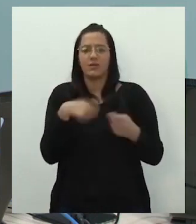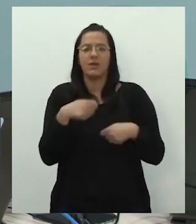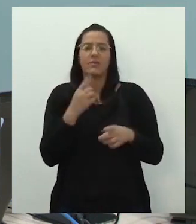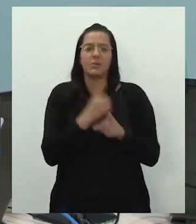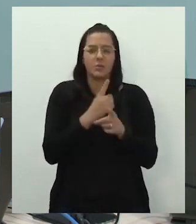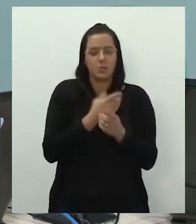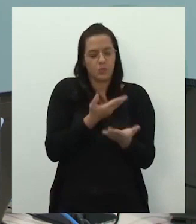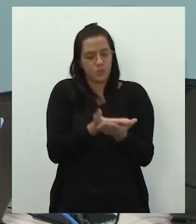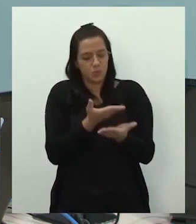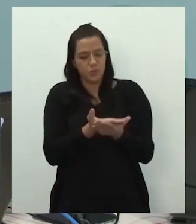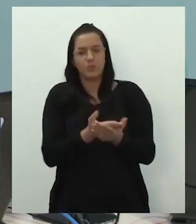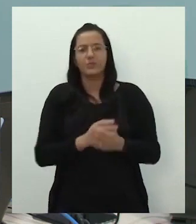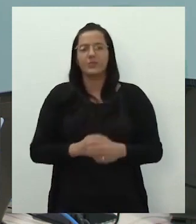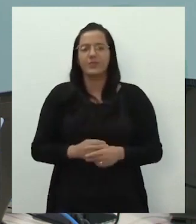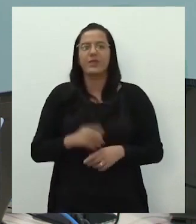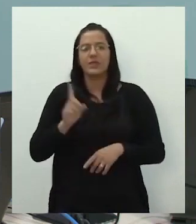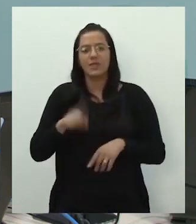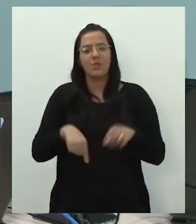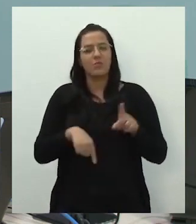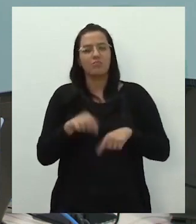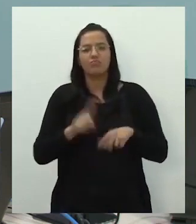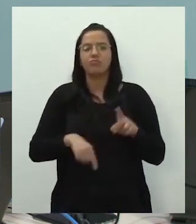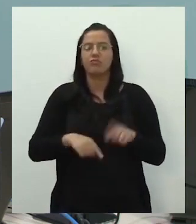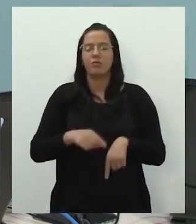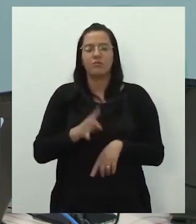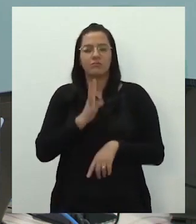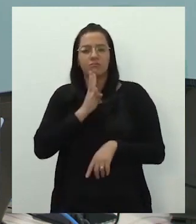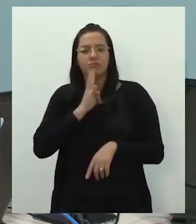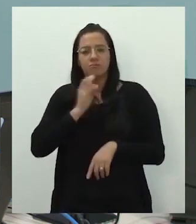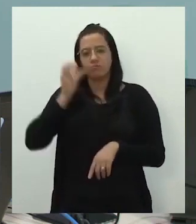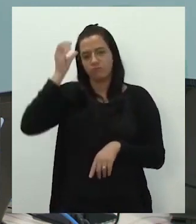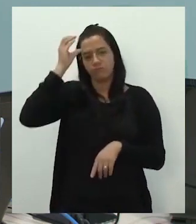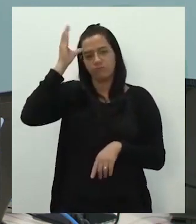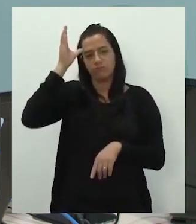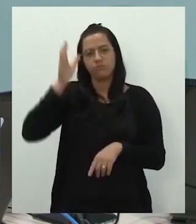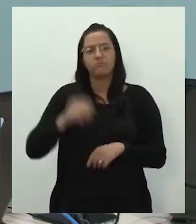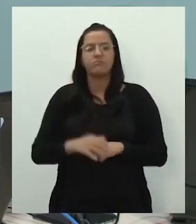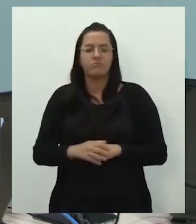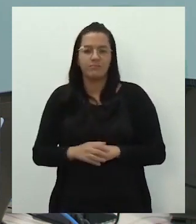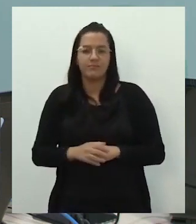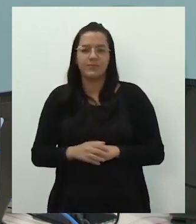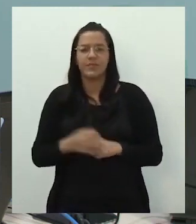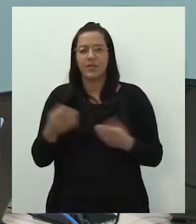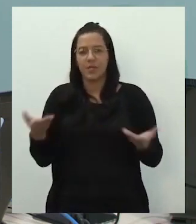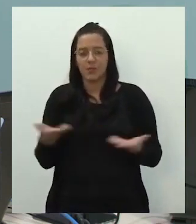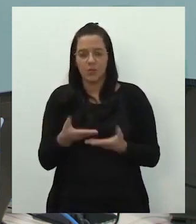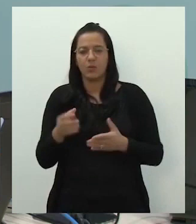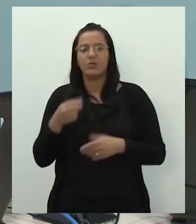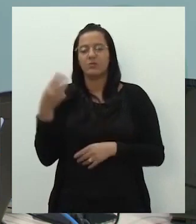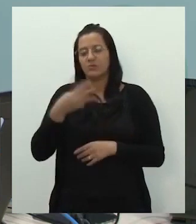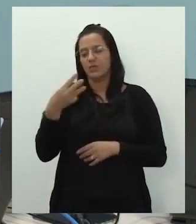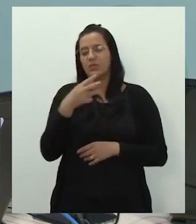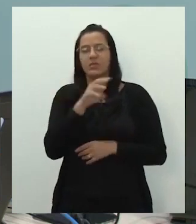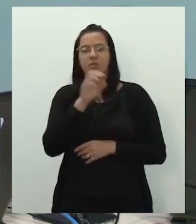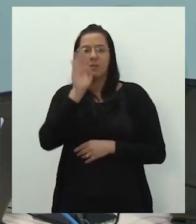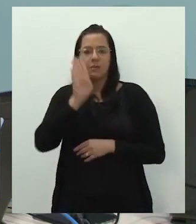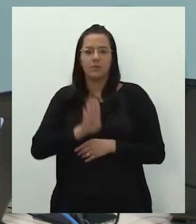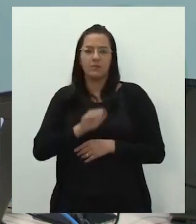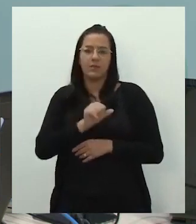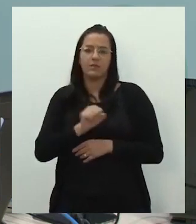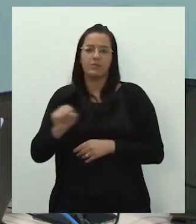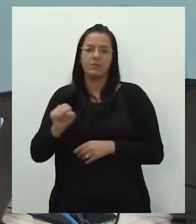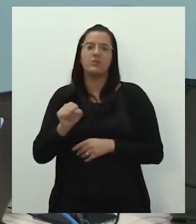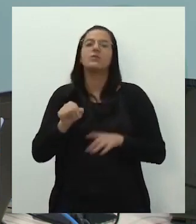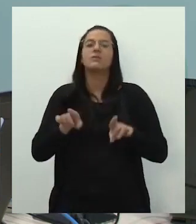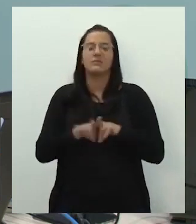quando trata desse objeto de conhecimento, contemplado agora no terceiro bimestre. Levando em conta as